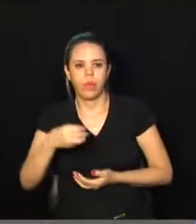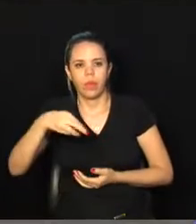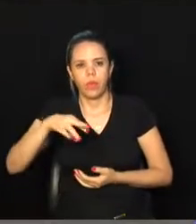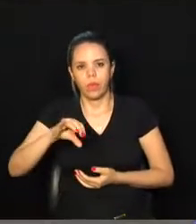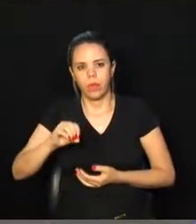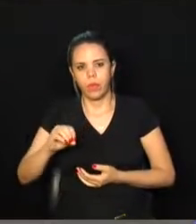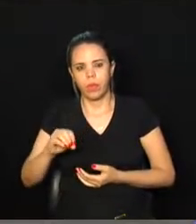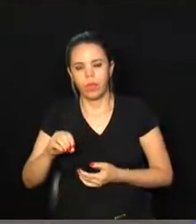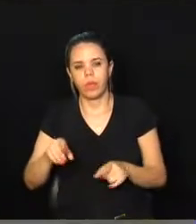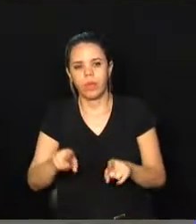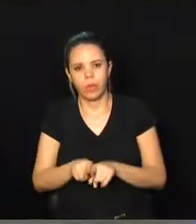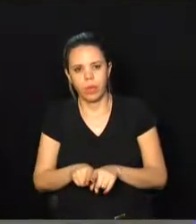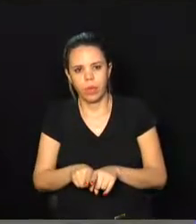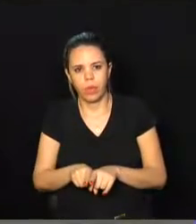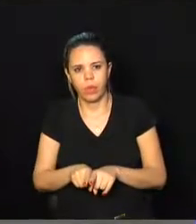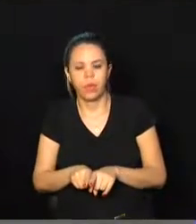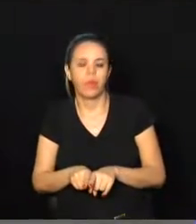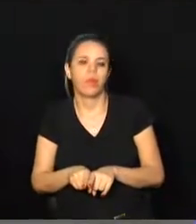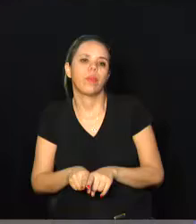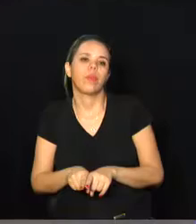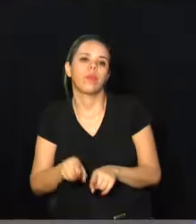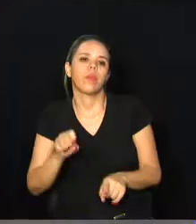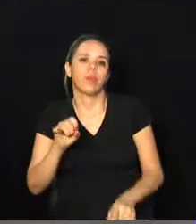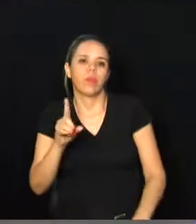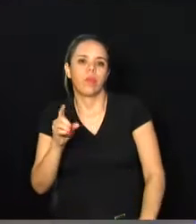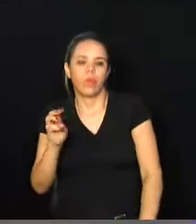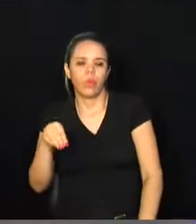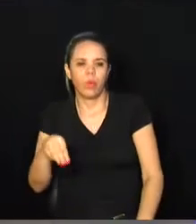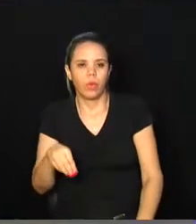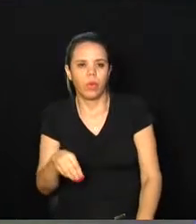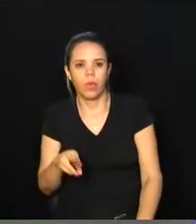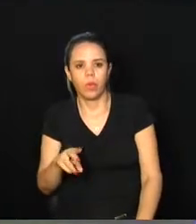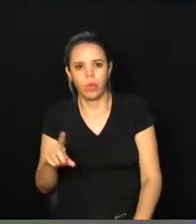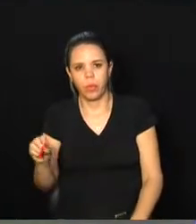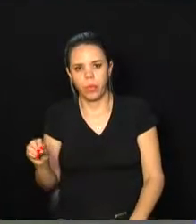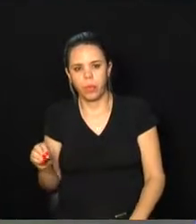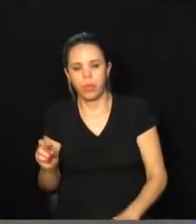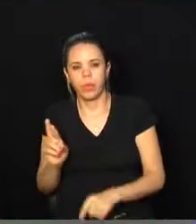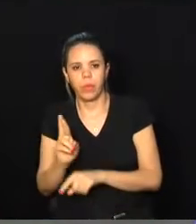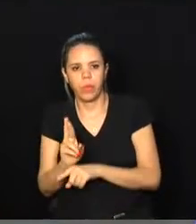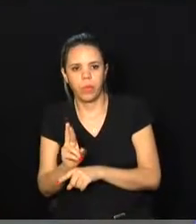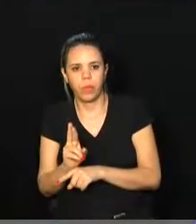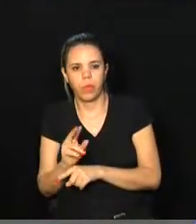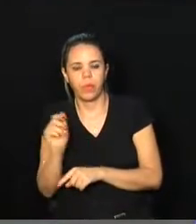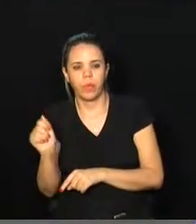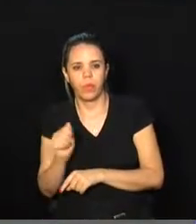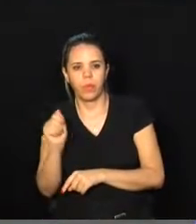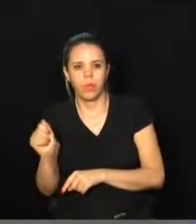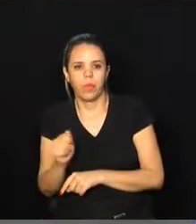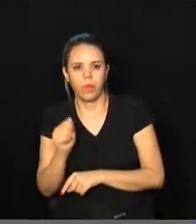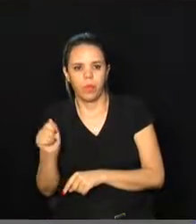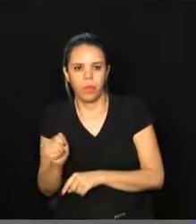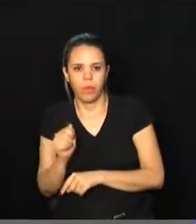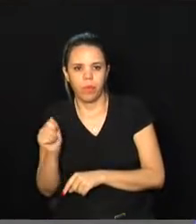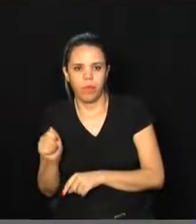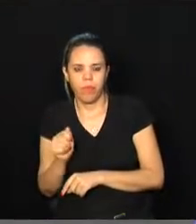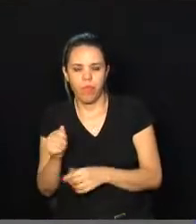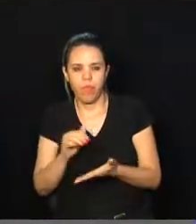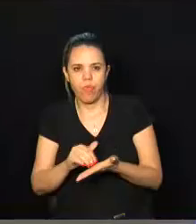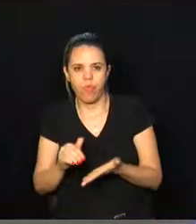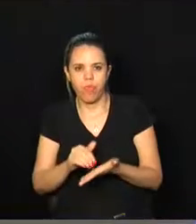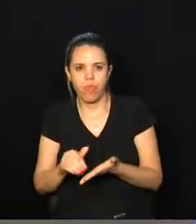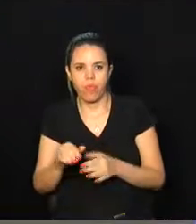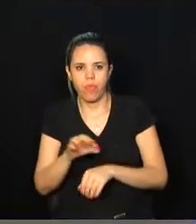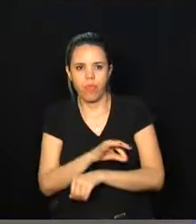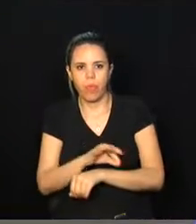Benvenuti, representando o Sinduscom, e o Marcelo Bertolini, representando a Associação Regional dos Escritórios de